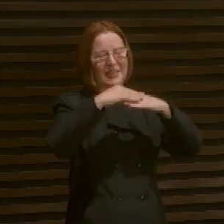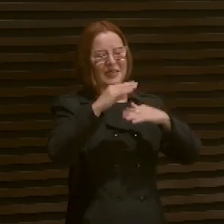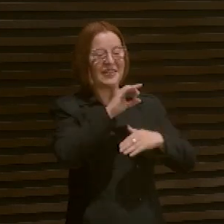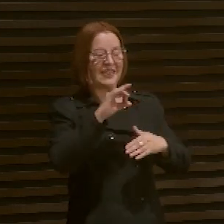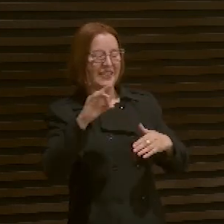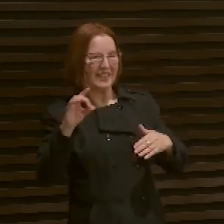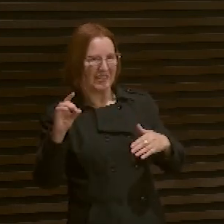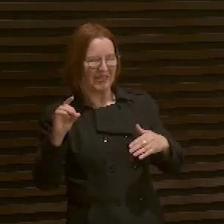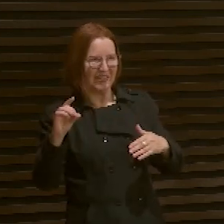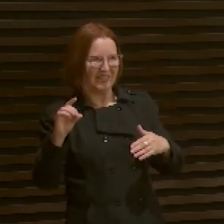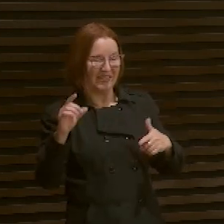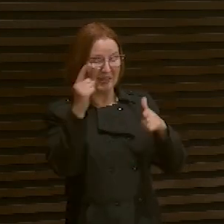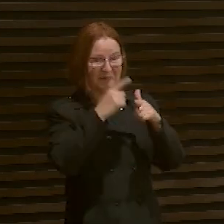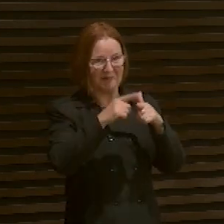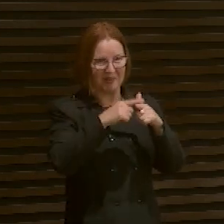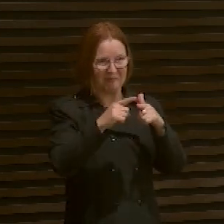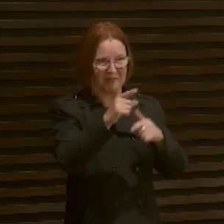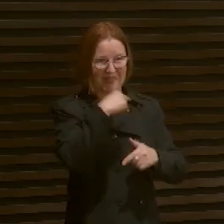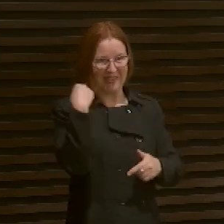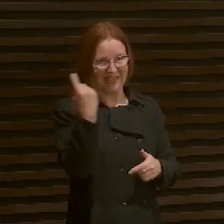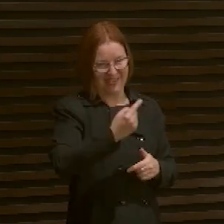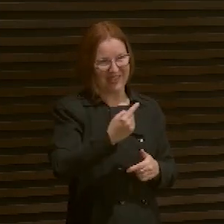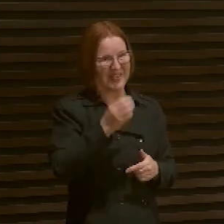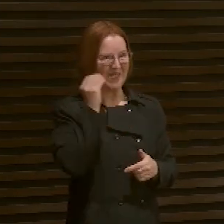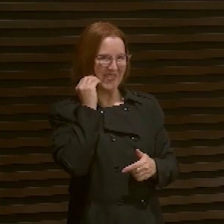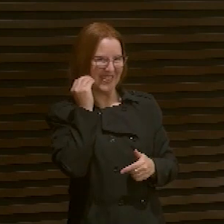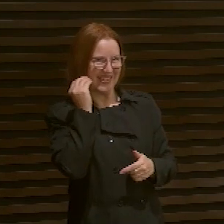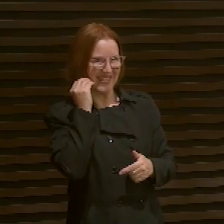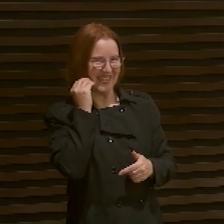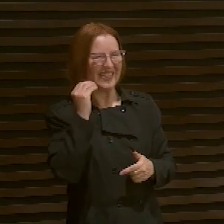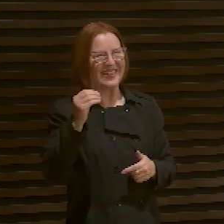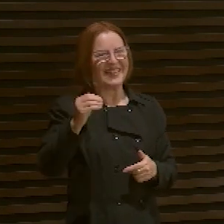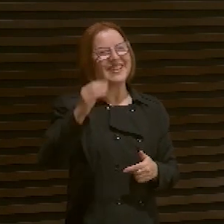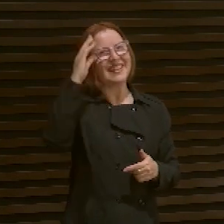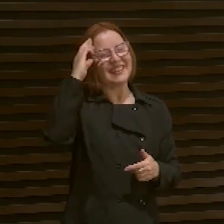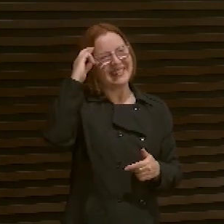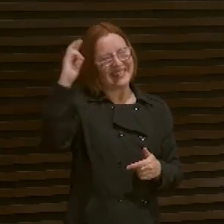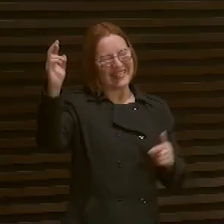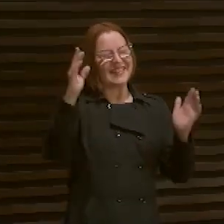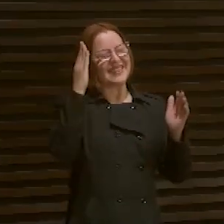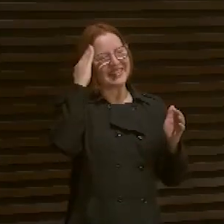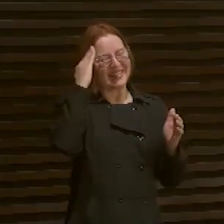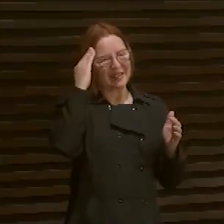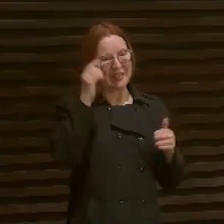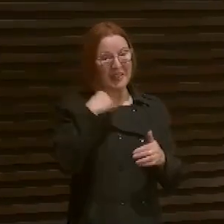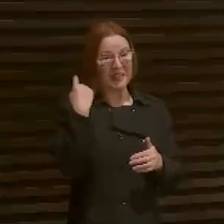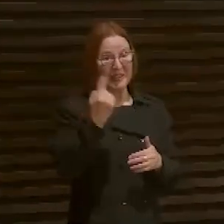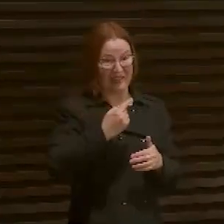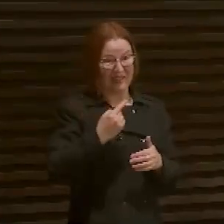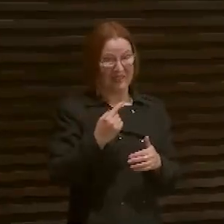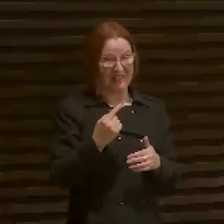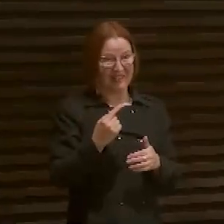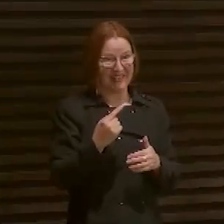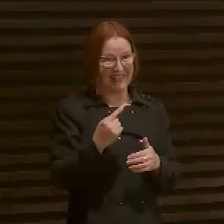cada uma das tempestades pelas quais nós passamos. Ele sabe que nós estamos passando, e Ele